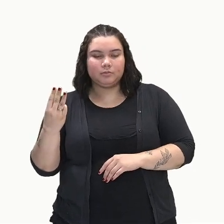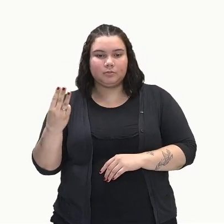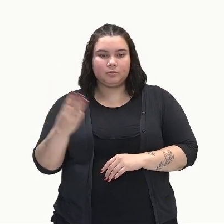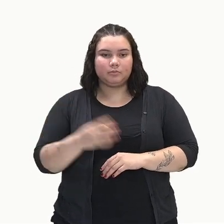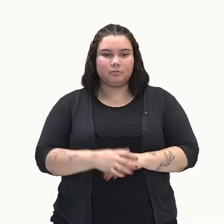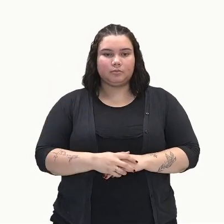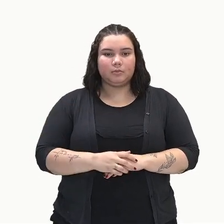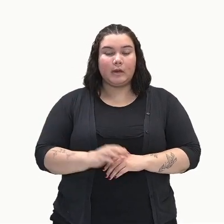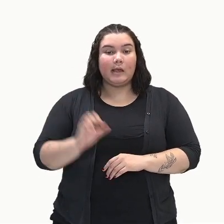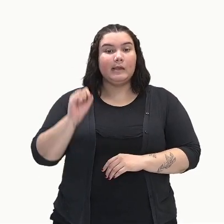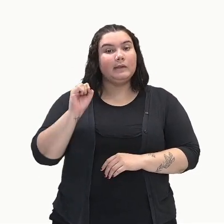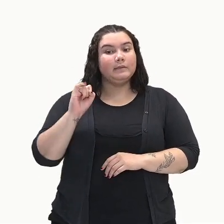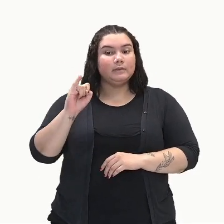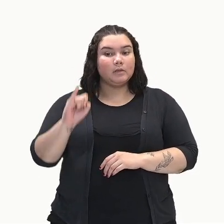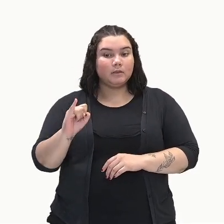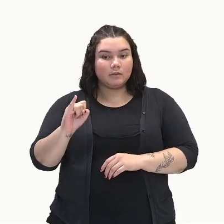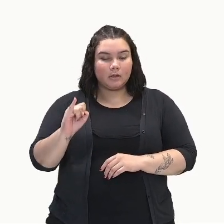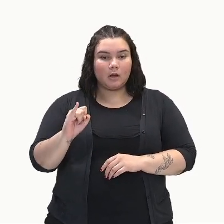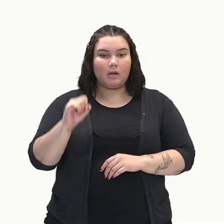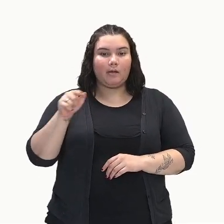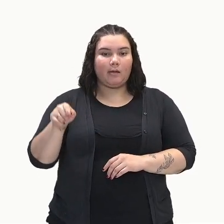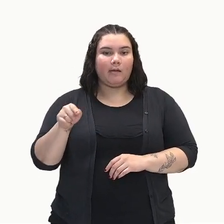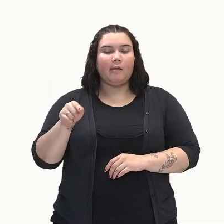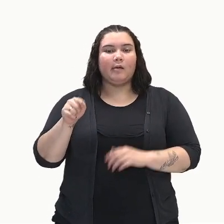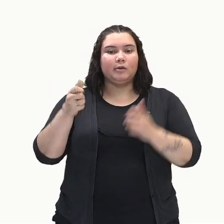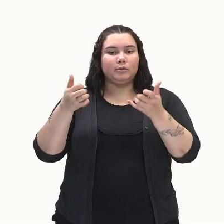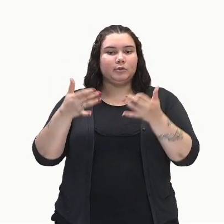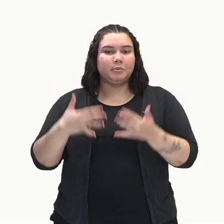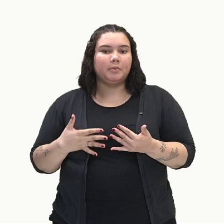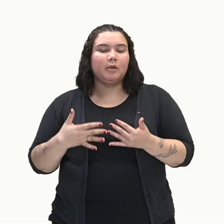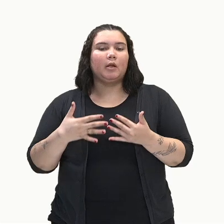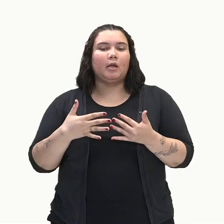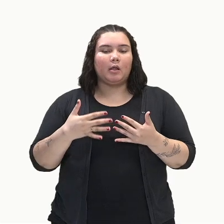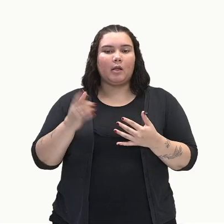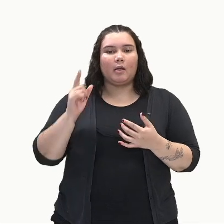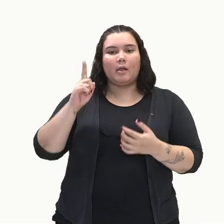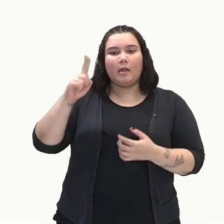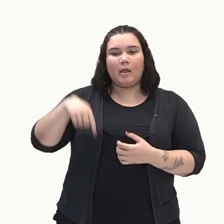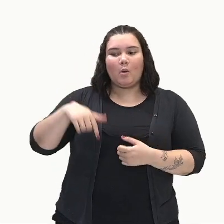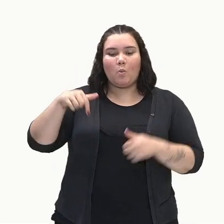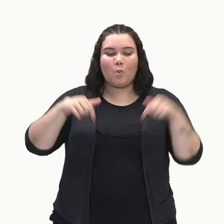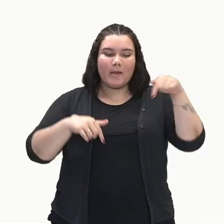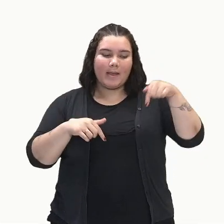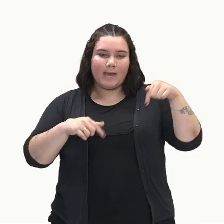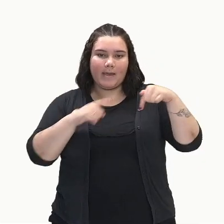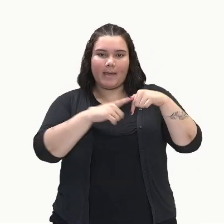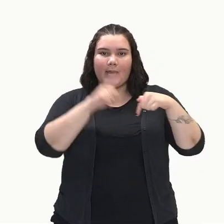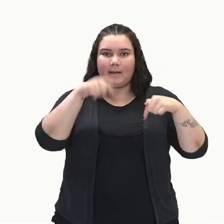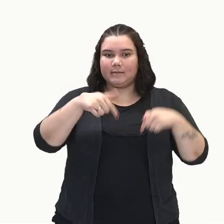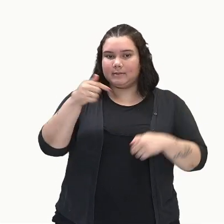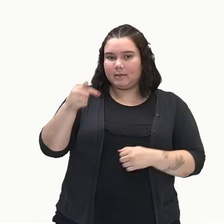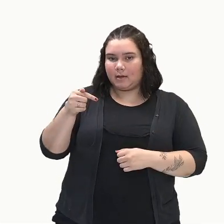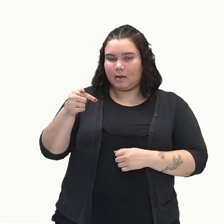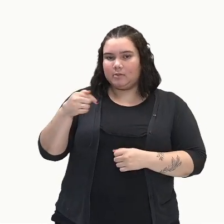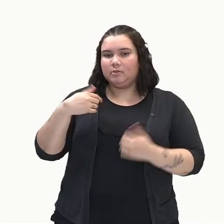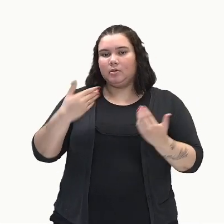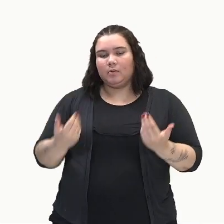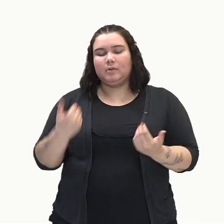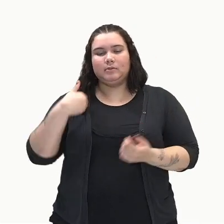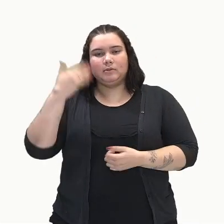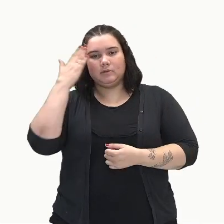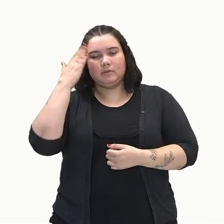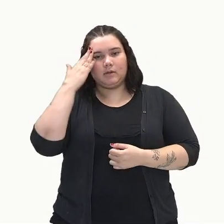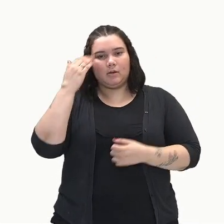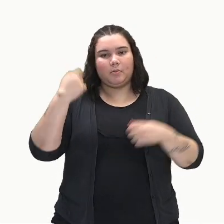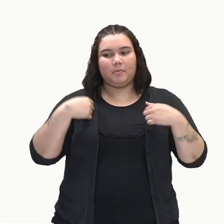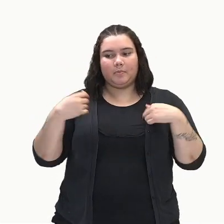me dizendo que a razão é igual a 7, e eu já sei que para eu encontrar o